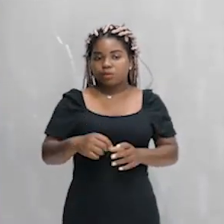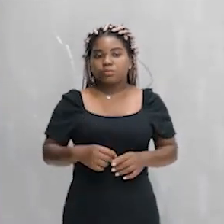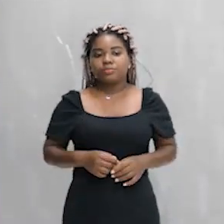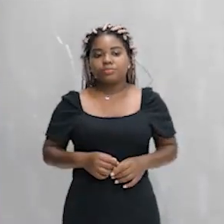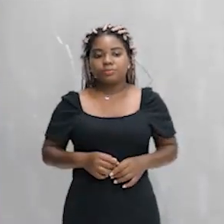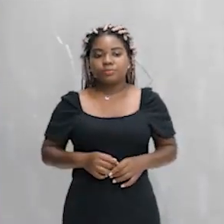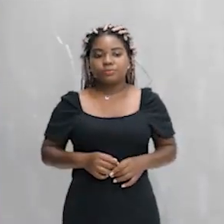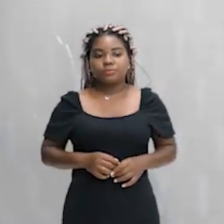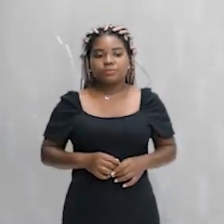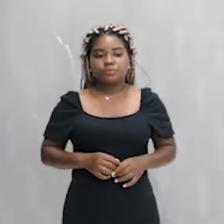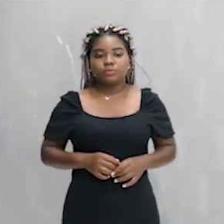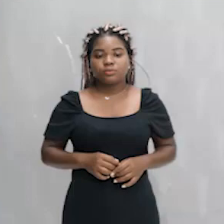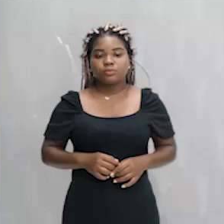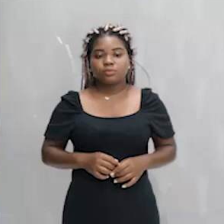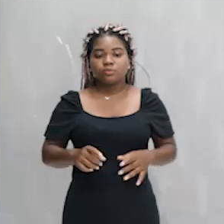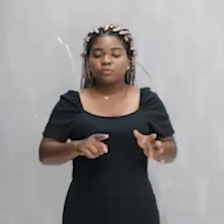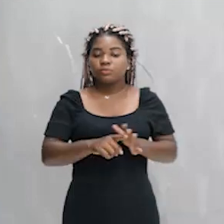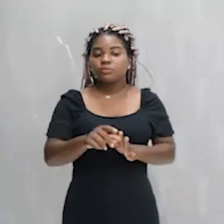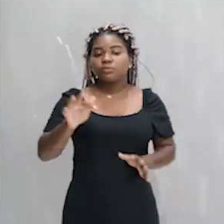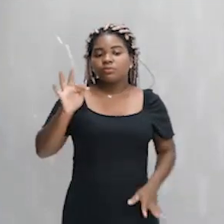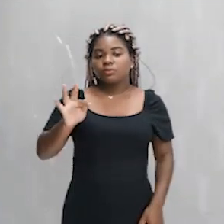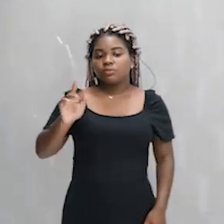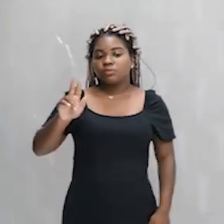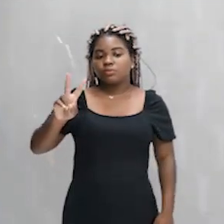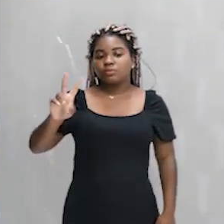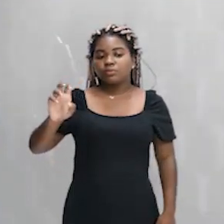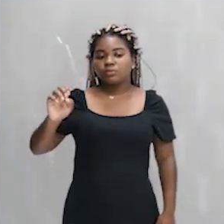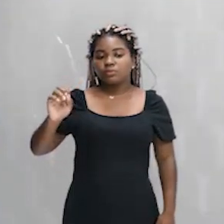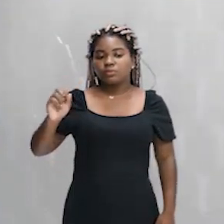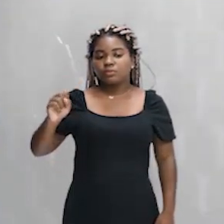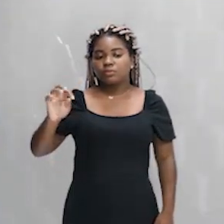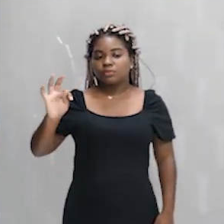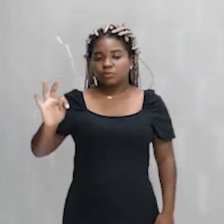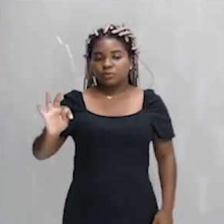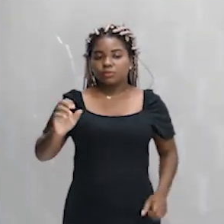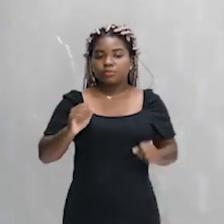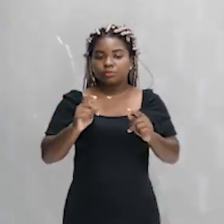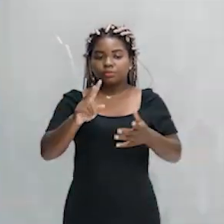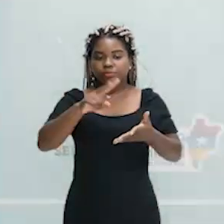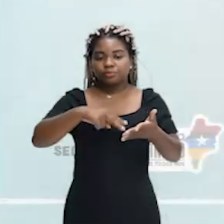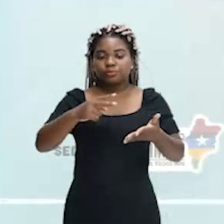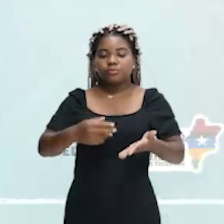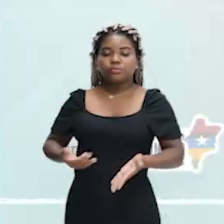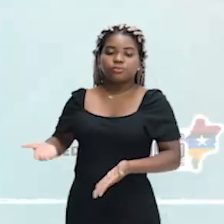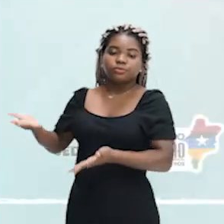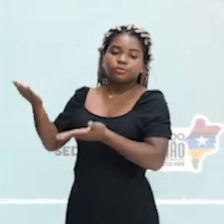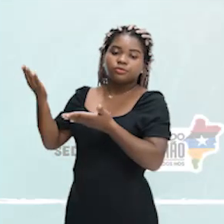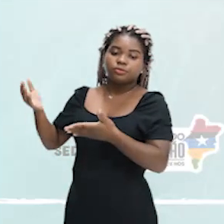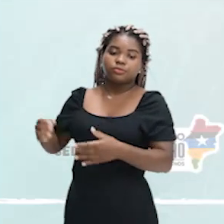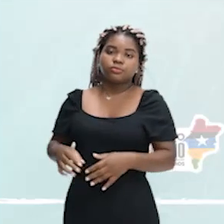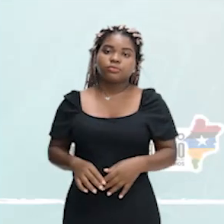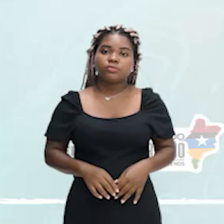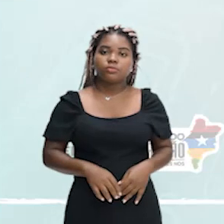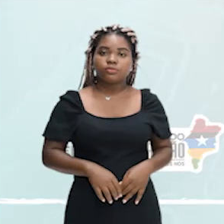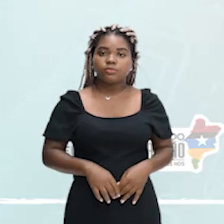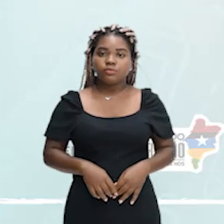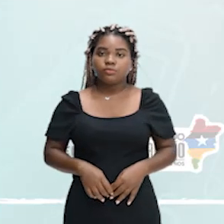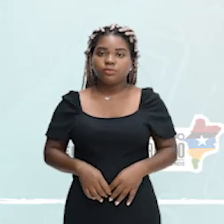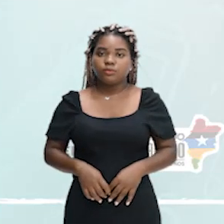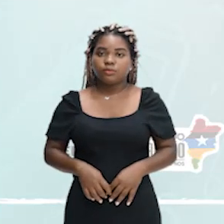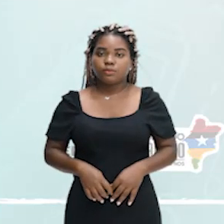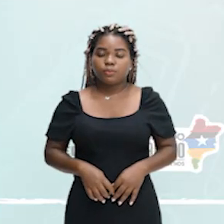questão de número 2, e é uma questão da FUVEST bem interessante, acompanha comigo. Diz o seguinte, um biólogo